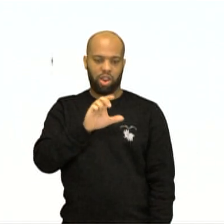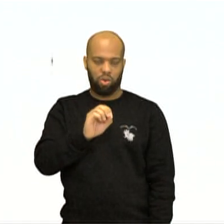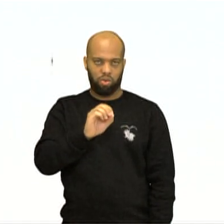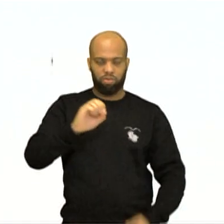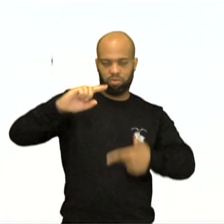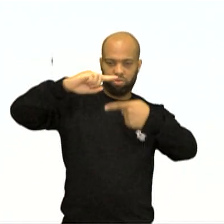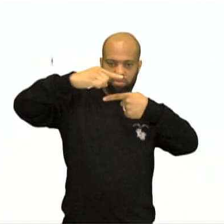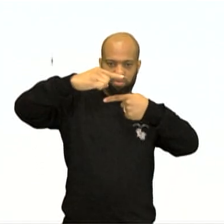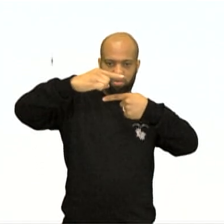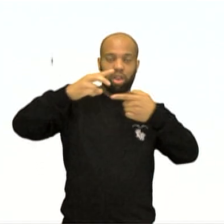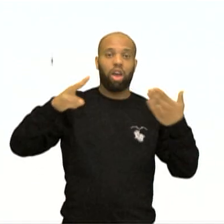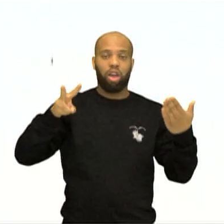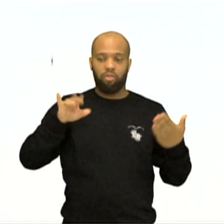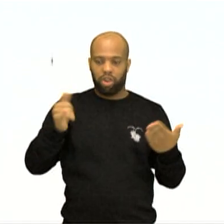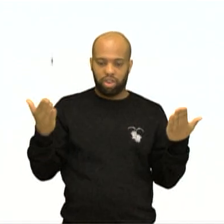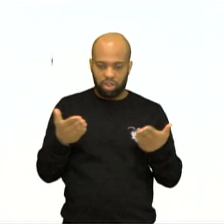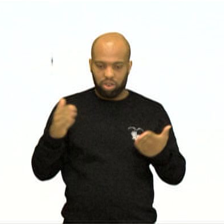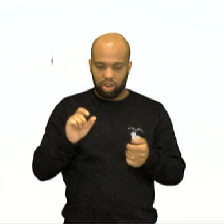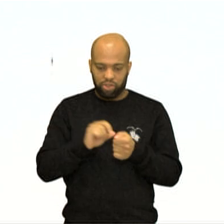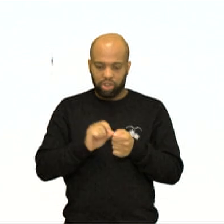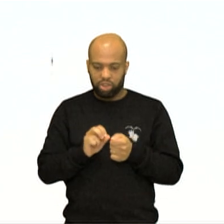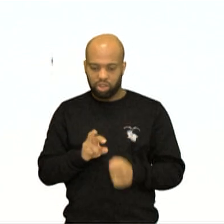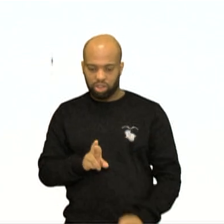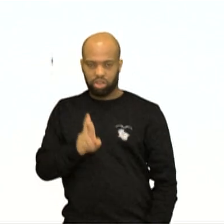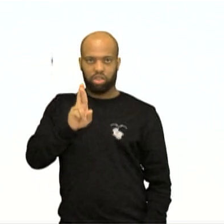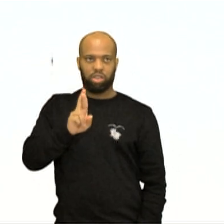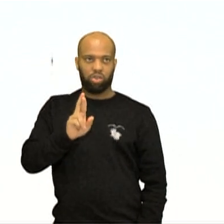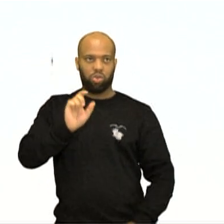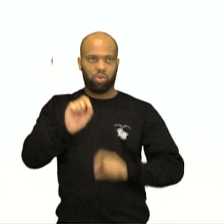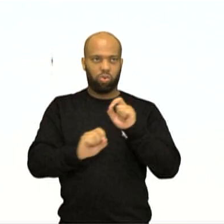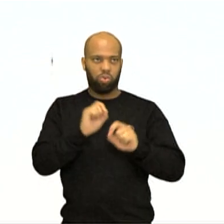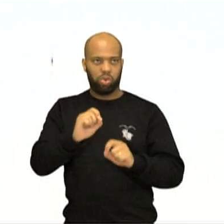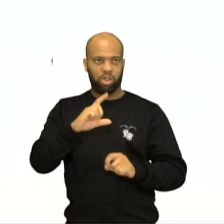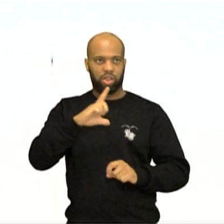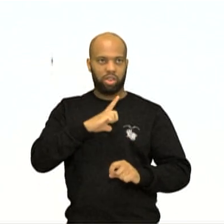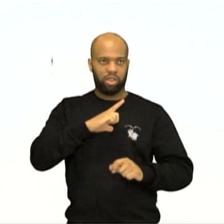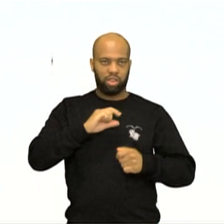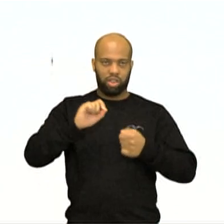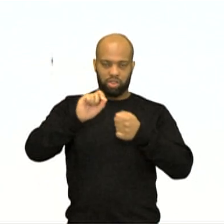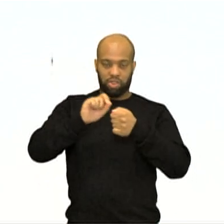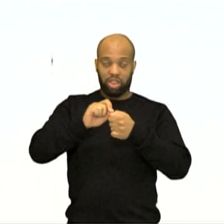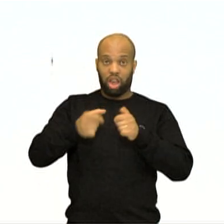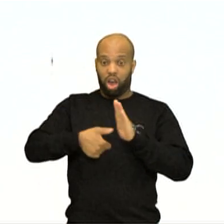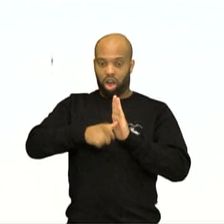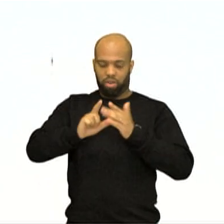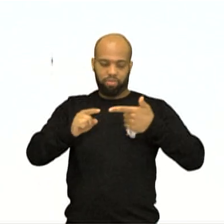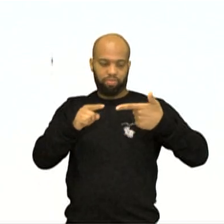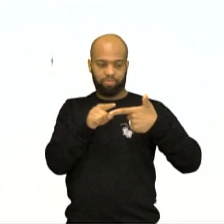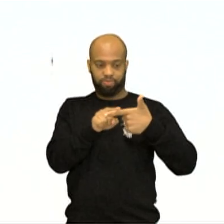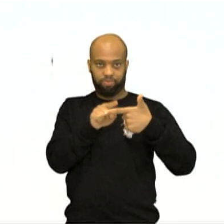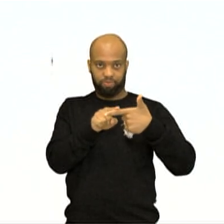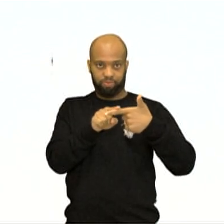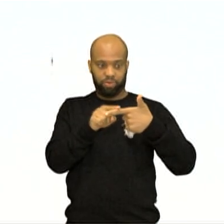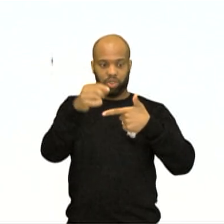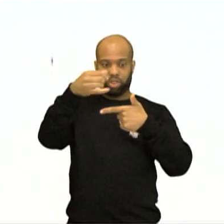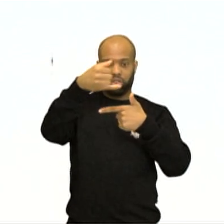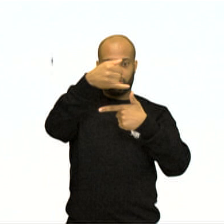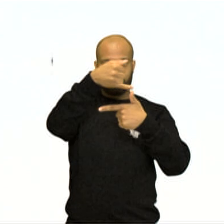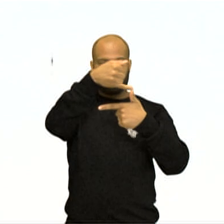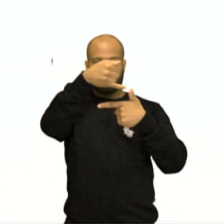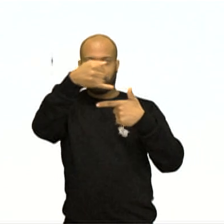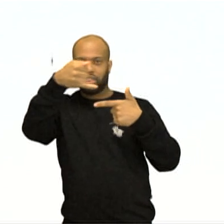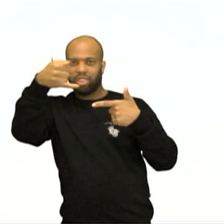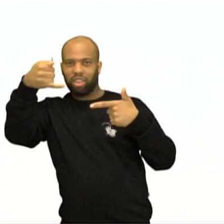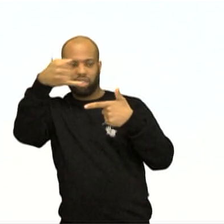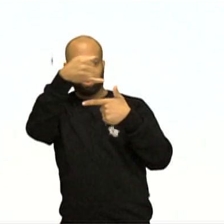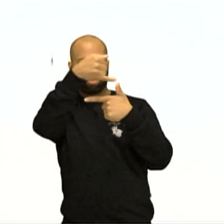quê? Uma representação do R1 sobre a extremidade do R2, certo? Então eu fiz aqui uma linha paralela,